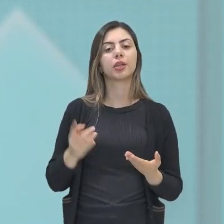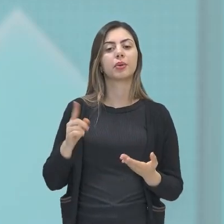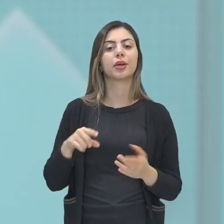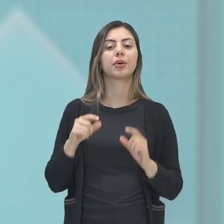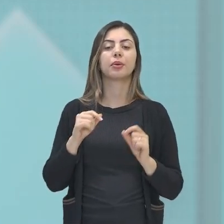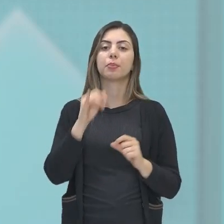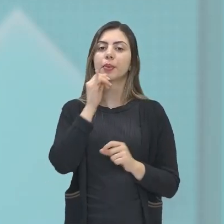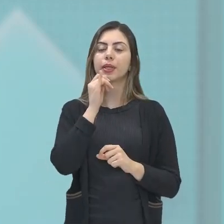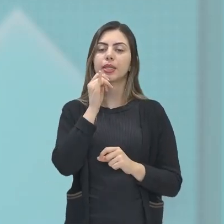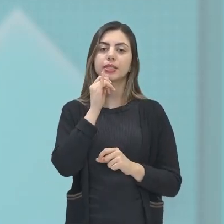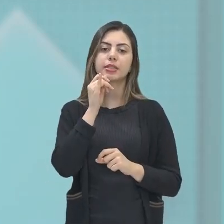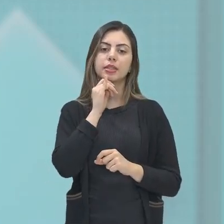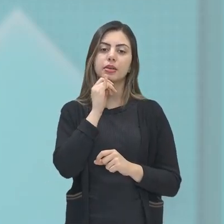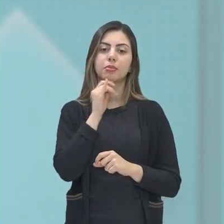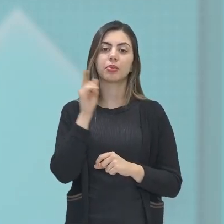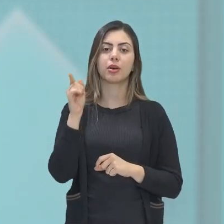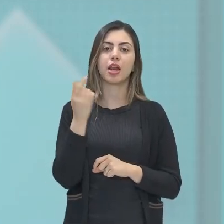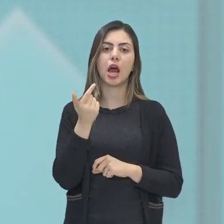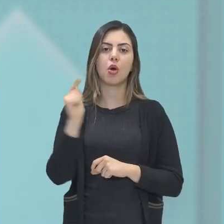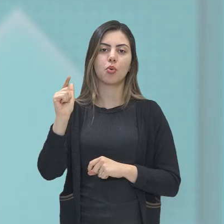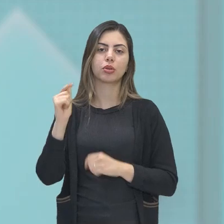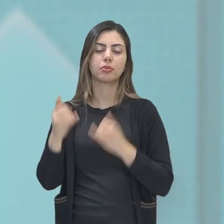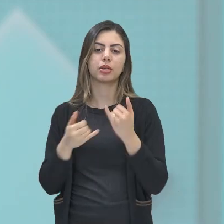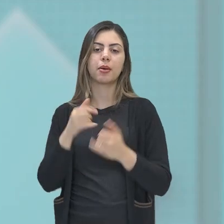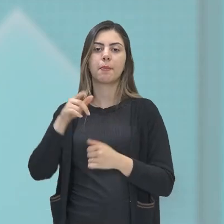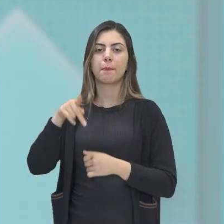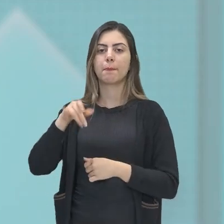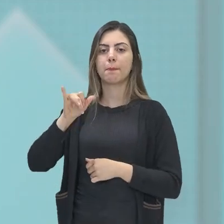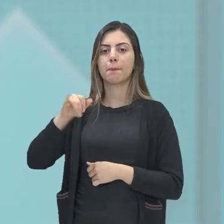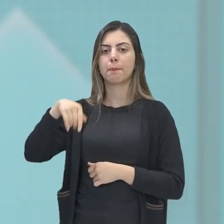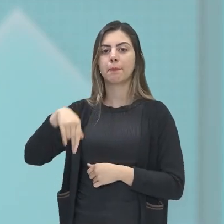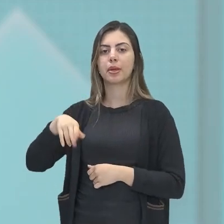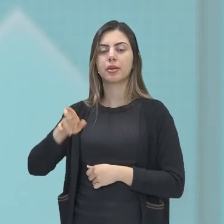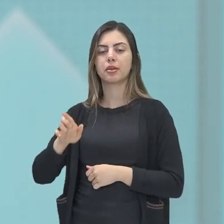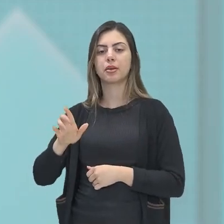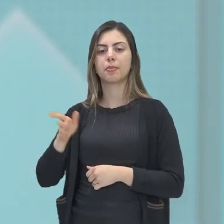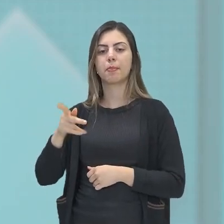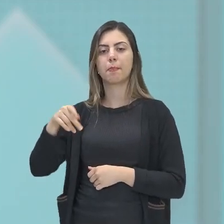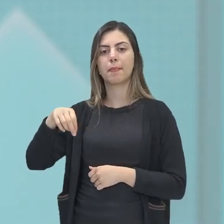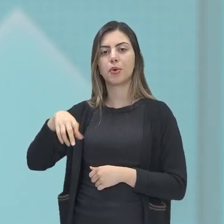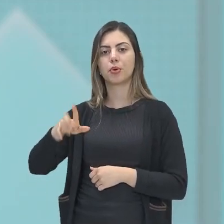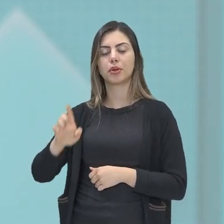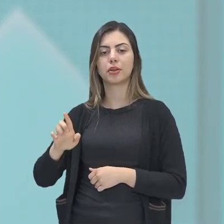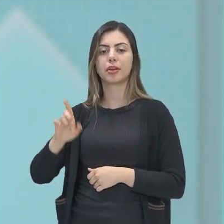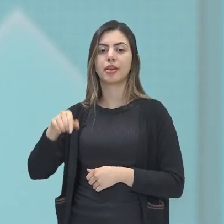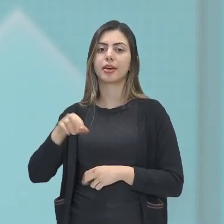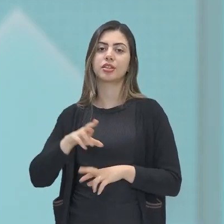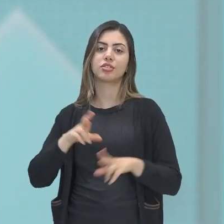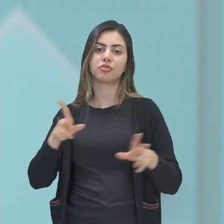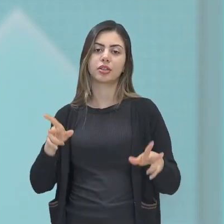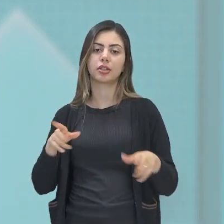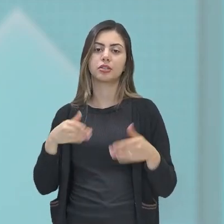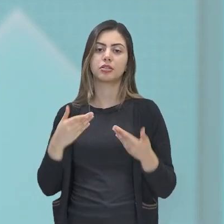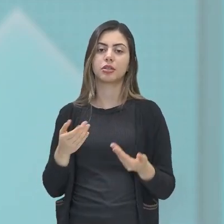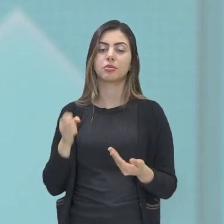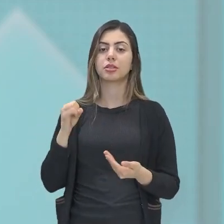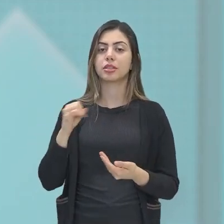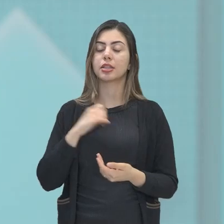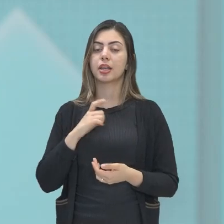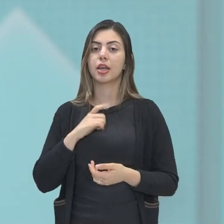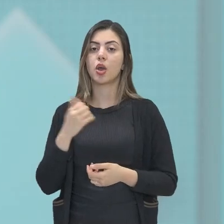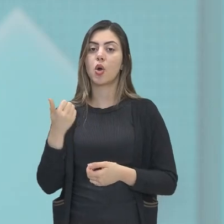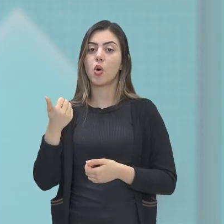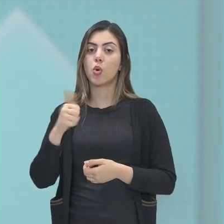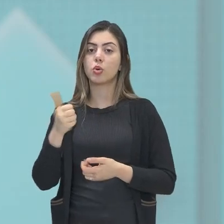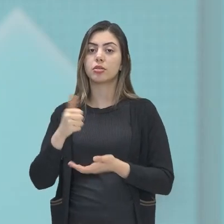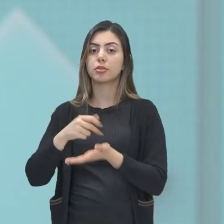tem no ping-pong. Tá? No ping-pong você vai jogando e quem fizer primeiro 11 pontos,